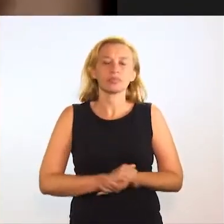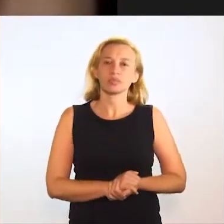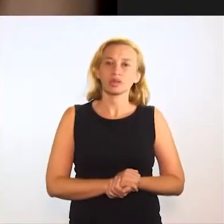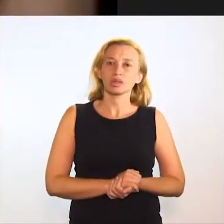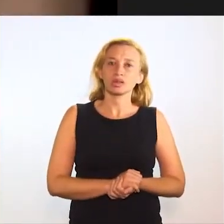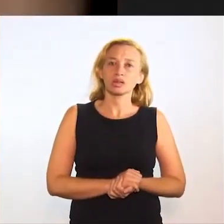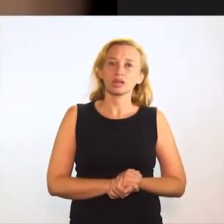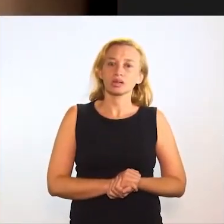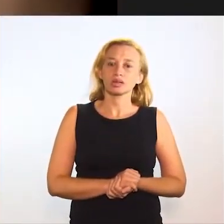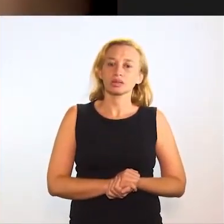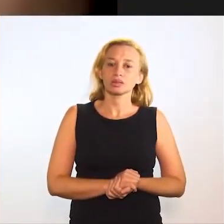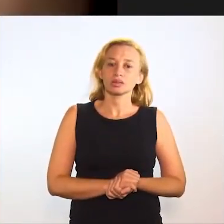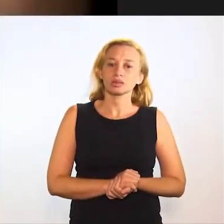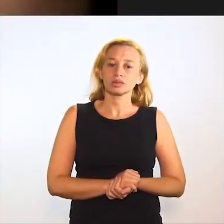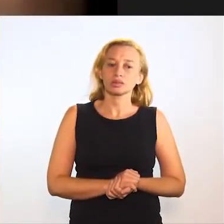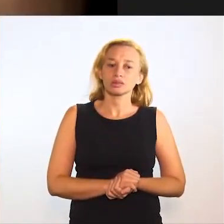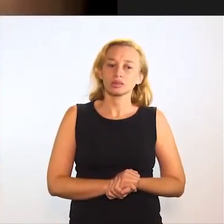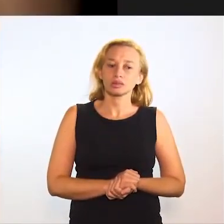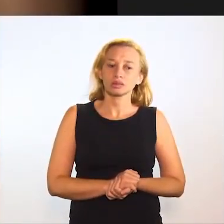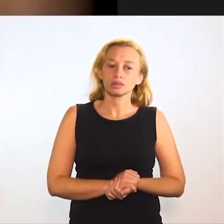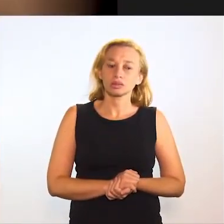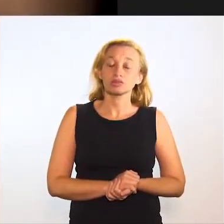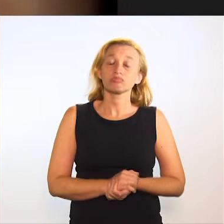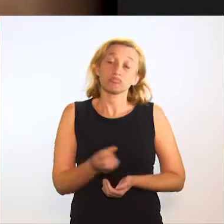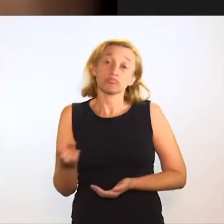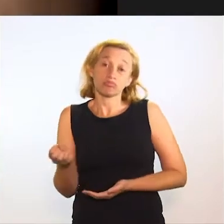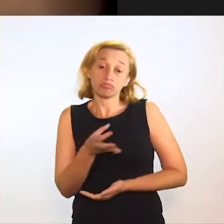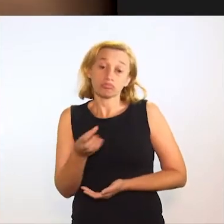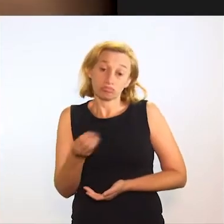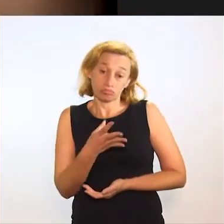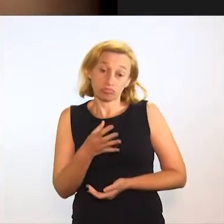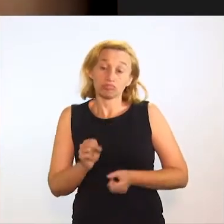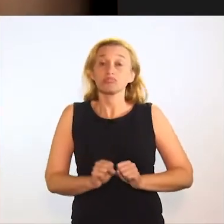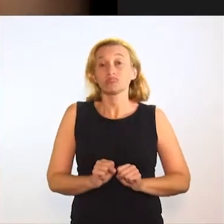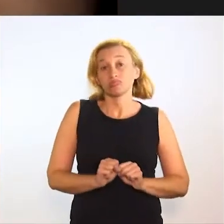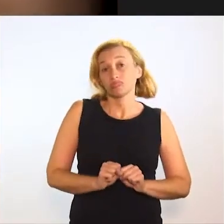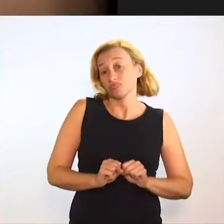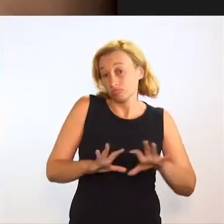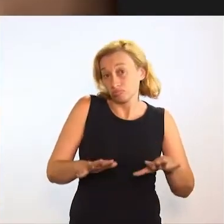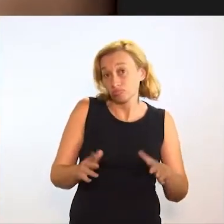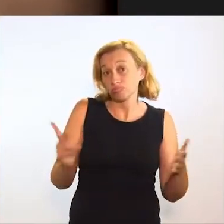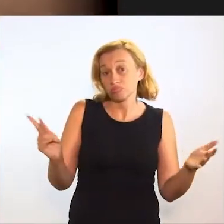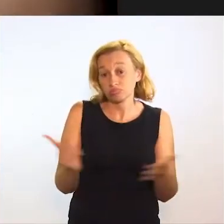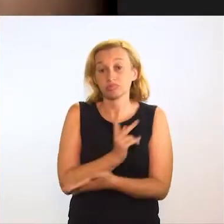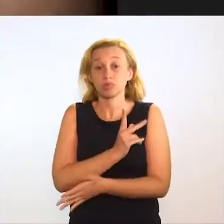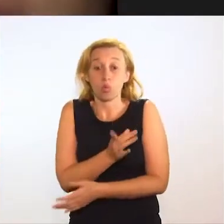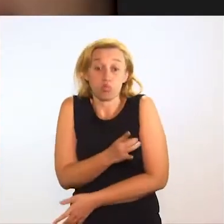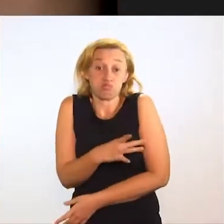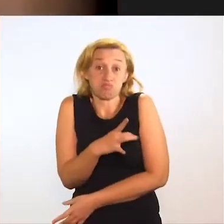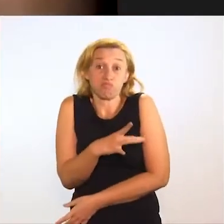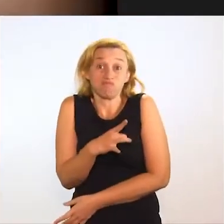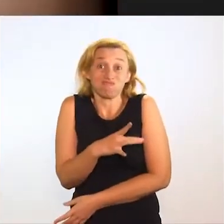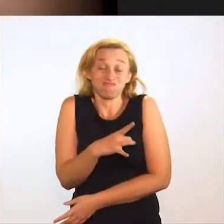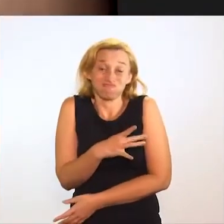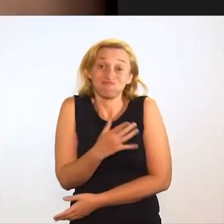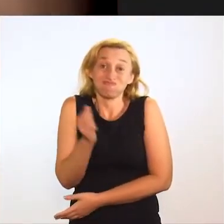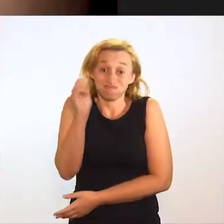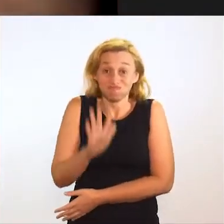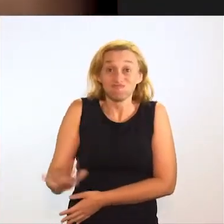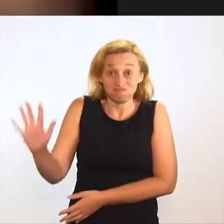realmente era uma coisa, uma novidade, a pandemia acontecendo, um